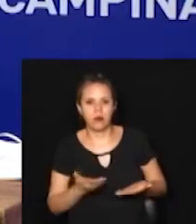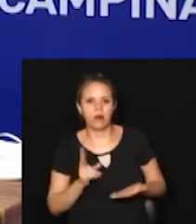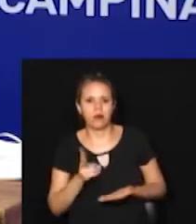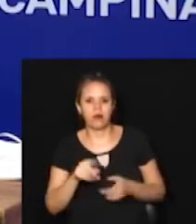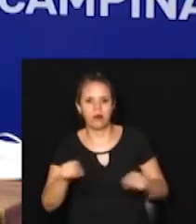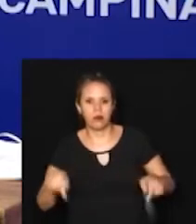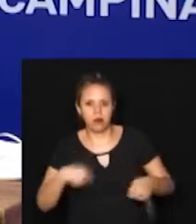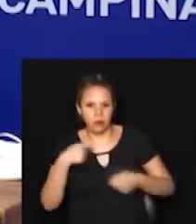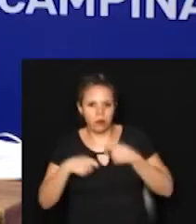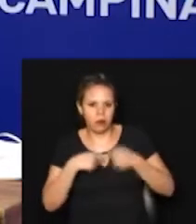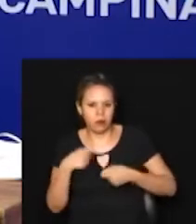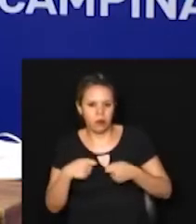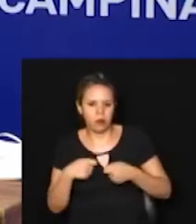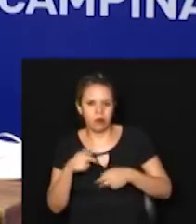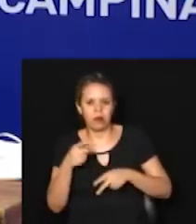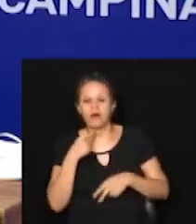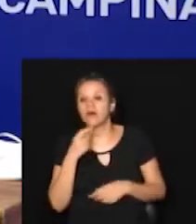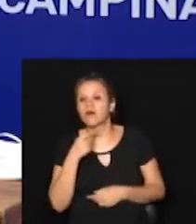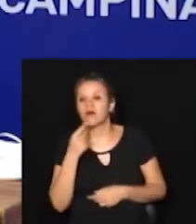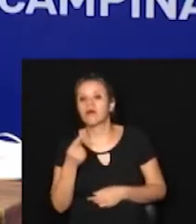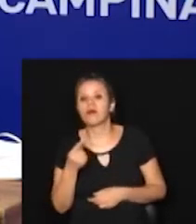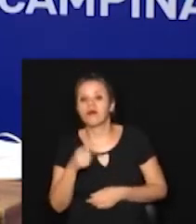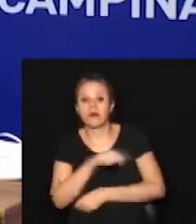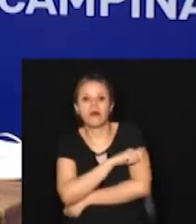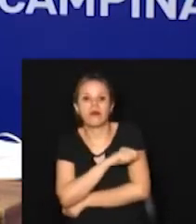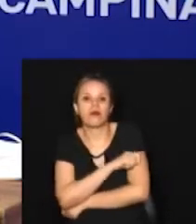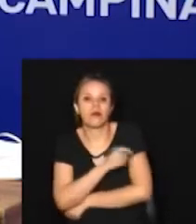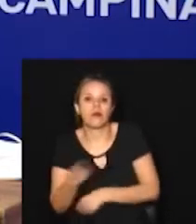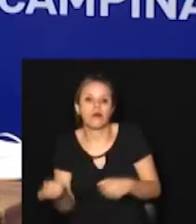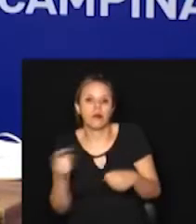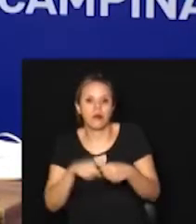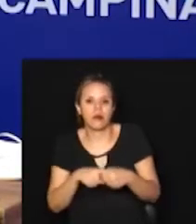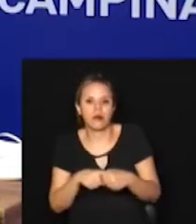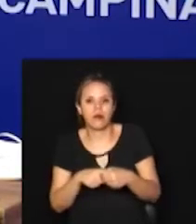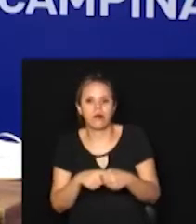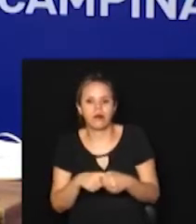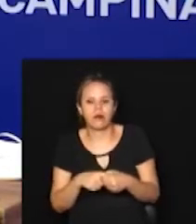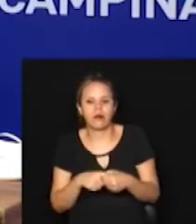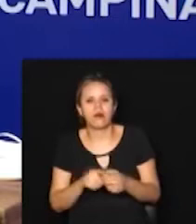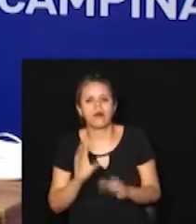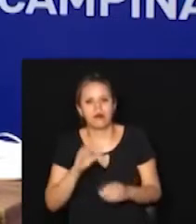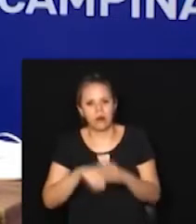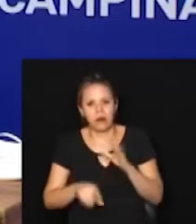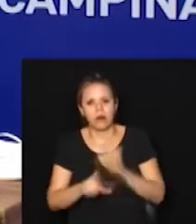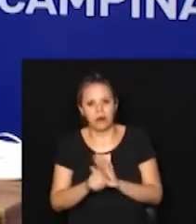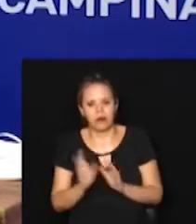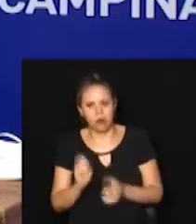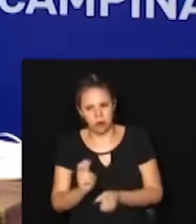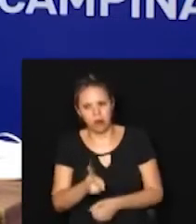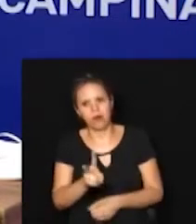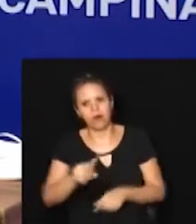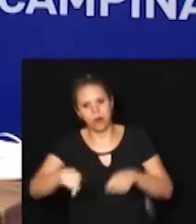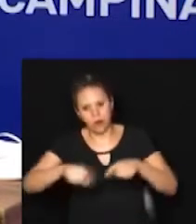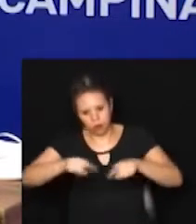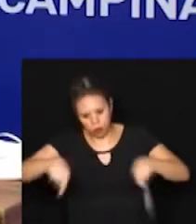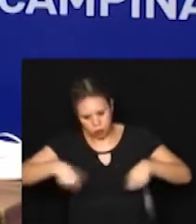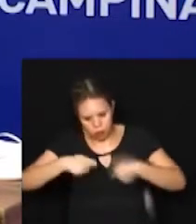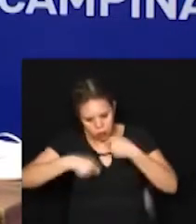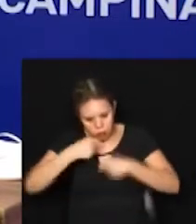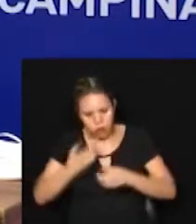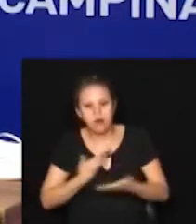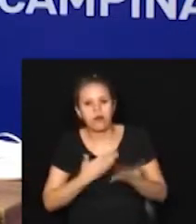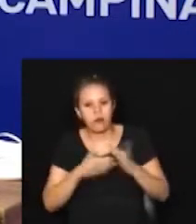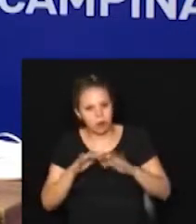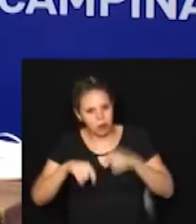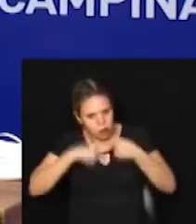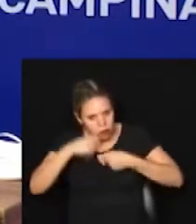recebendo. A dúvida fica, aquele aluno que retornou legalmente, eu posso continuar dando cesta? Porque ele vai ter a refeição na escola,